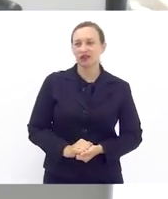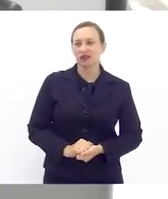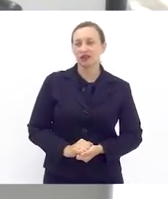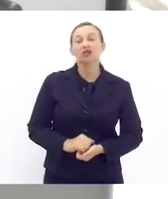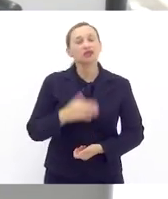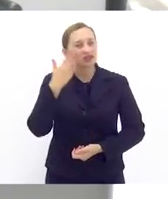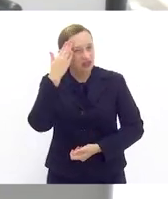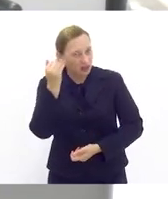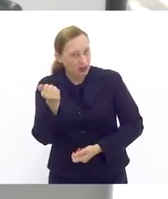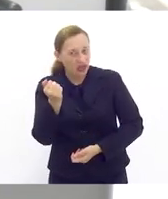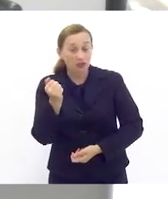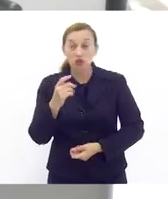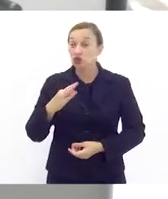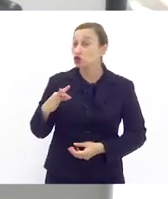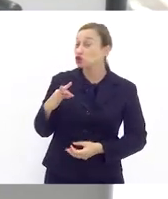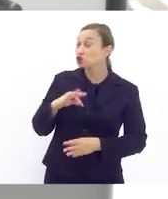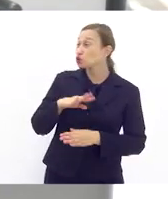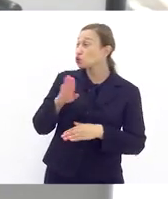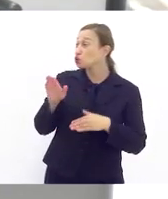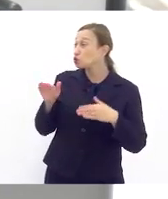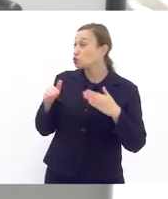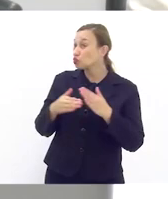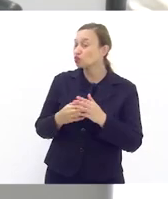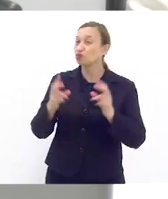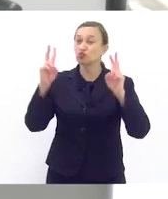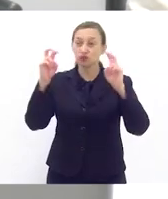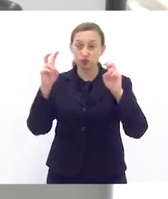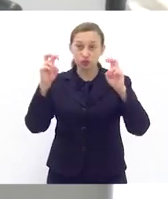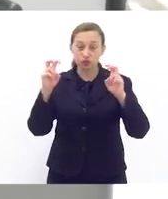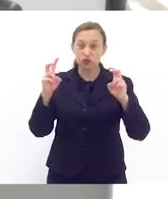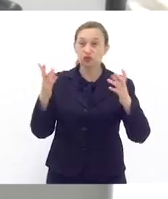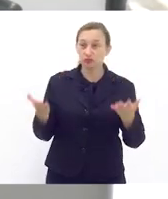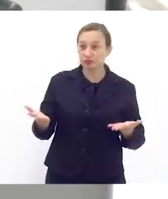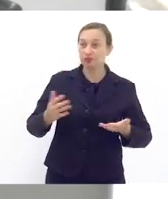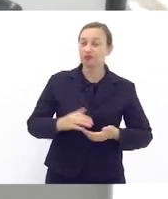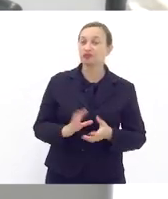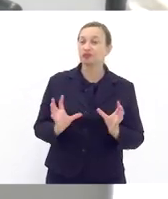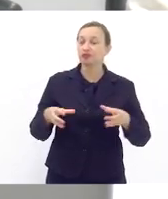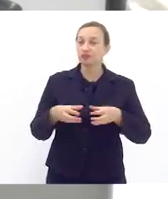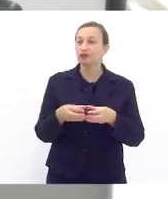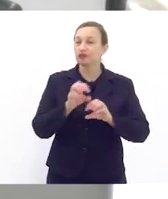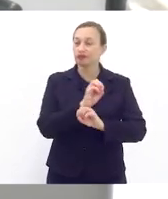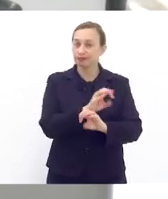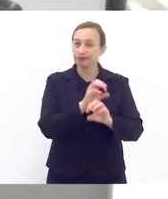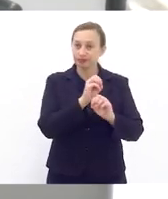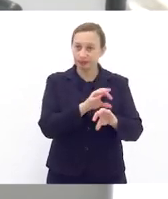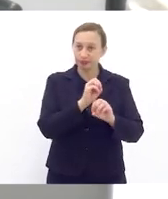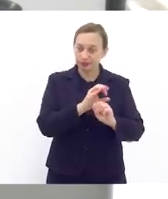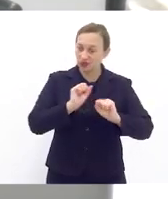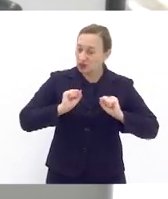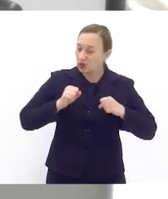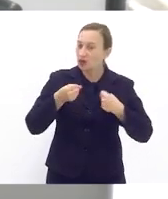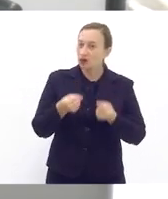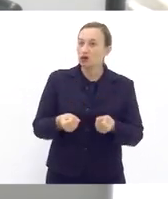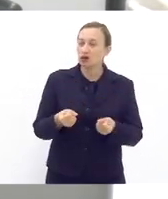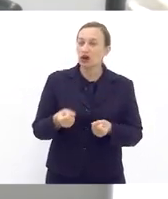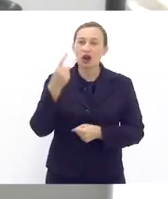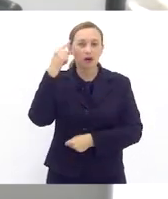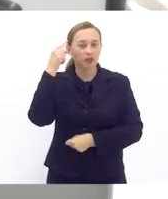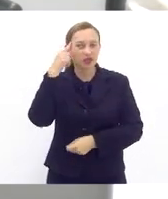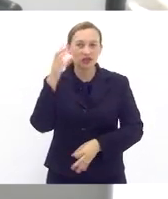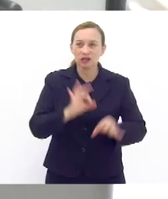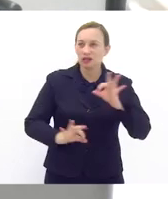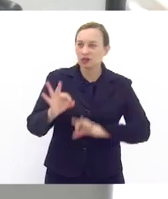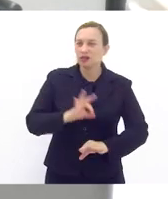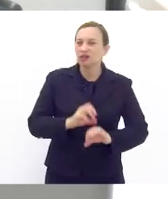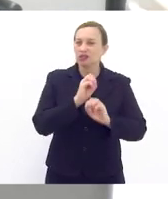nós sabemos de todos os as questões envolvidas um grupo de educadores se debruçou E pensou o plano